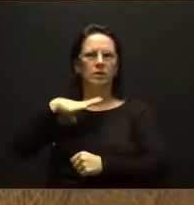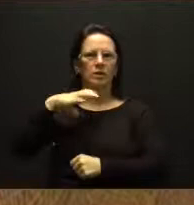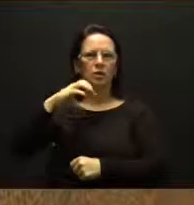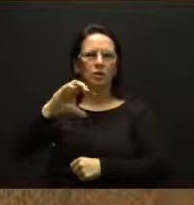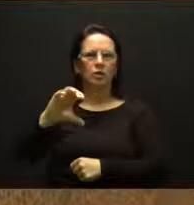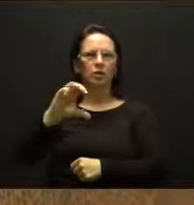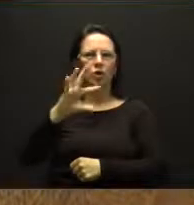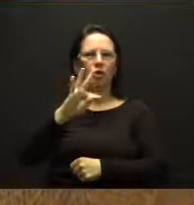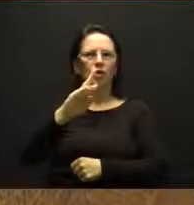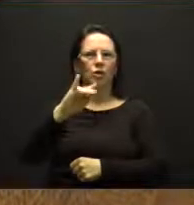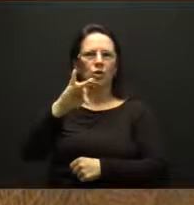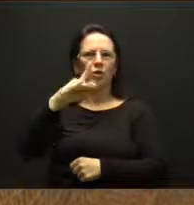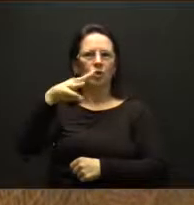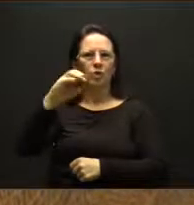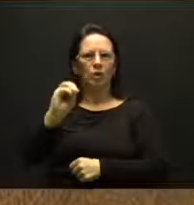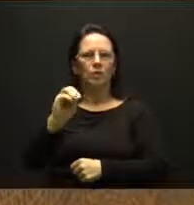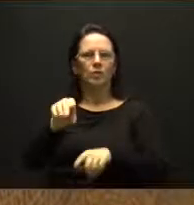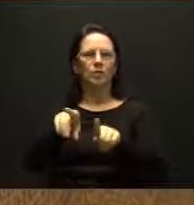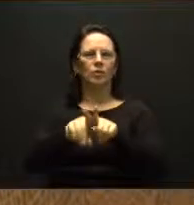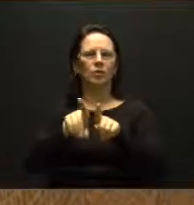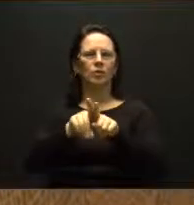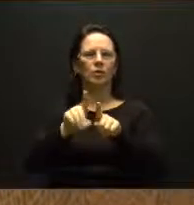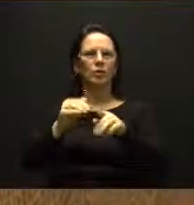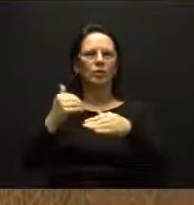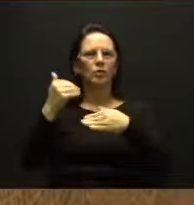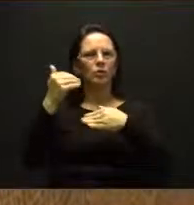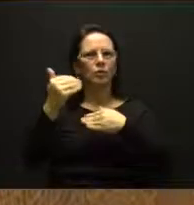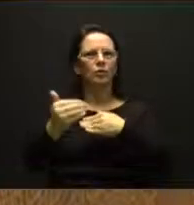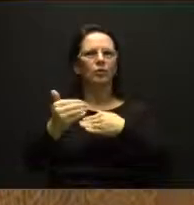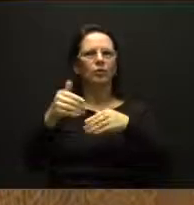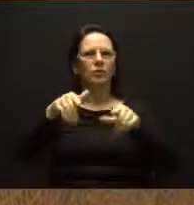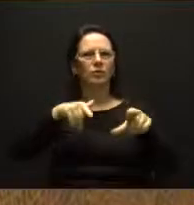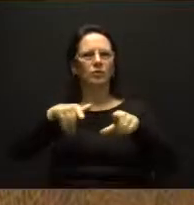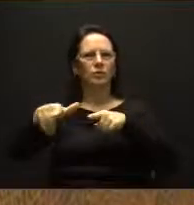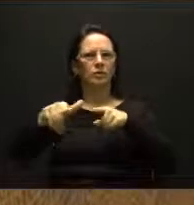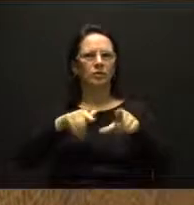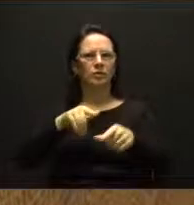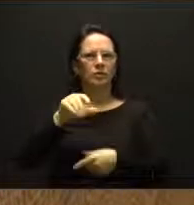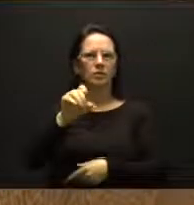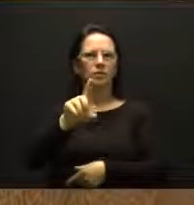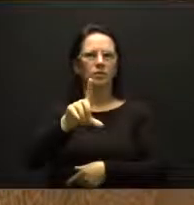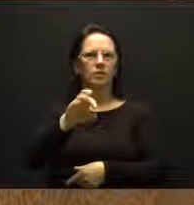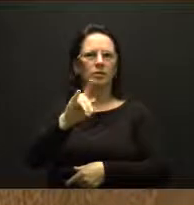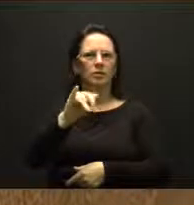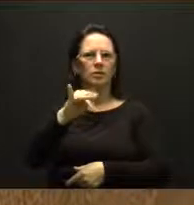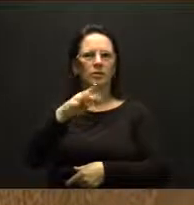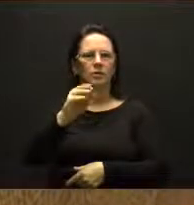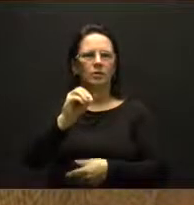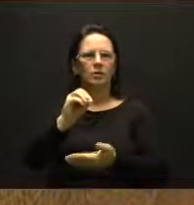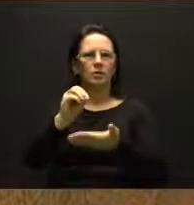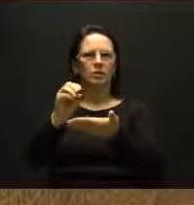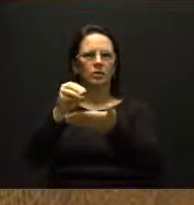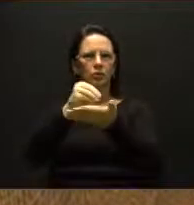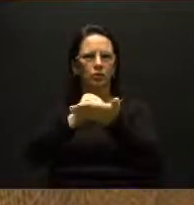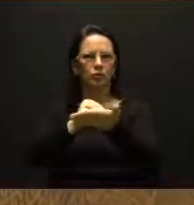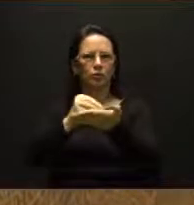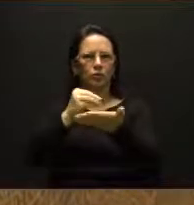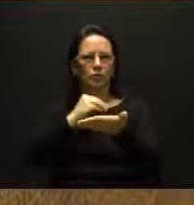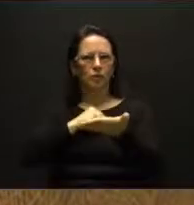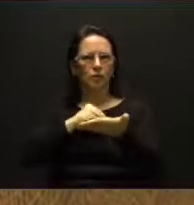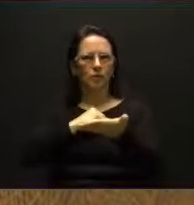turística criação de frentes de trabalho alteração da legislação tributária como atrativo para os novos